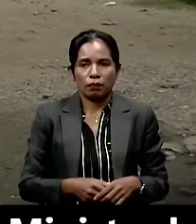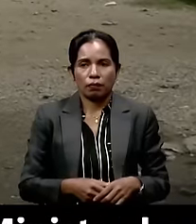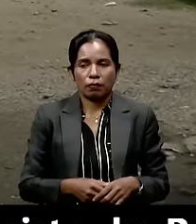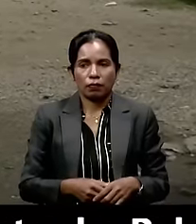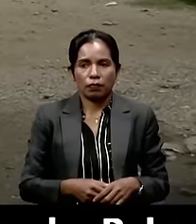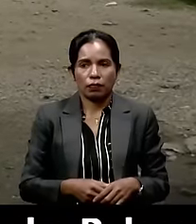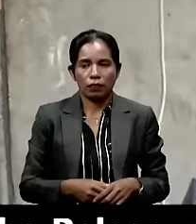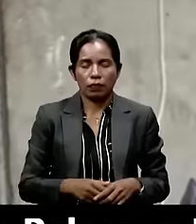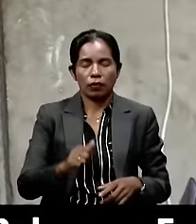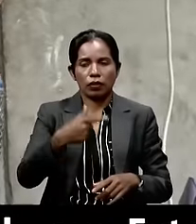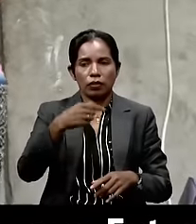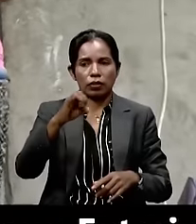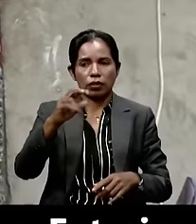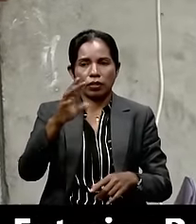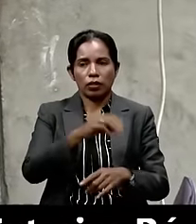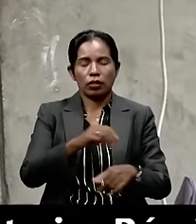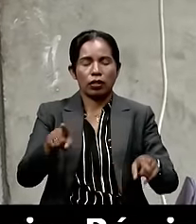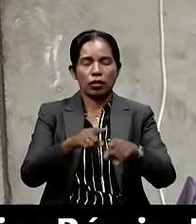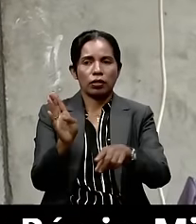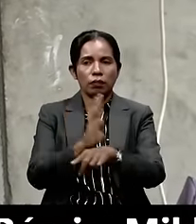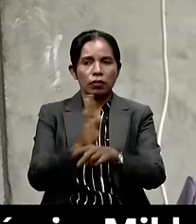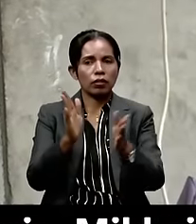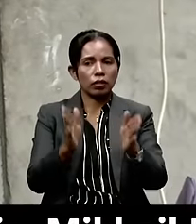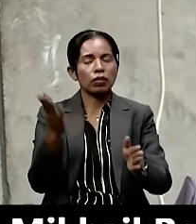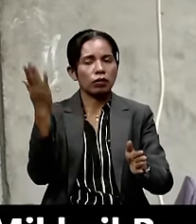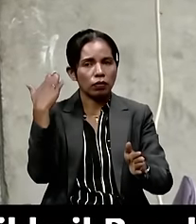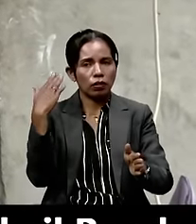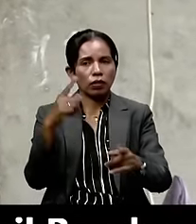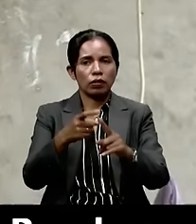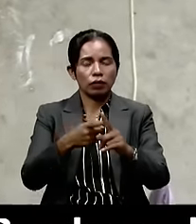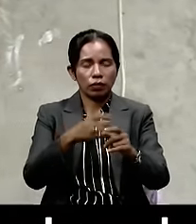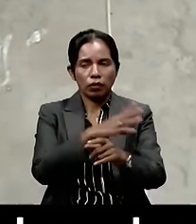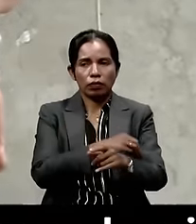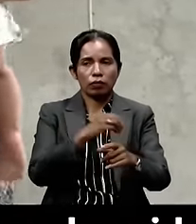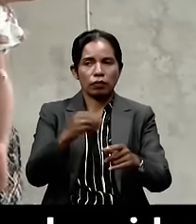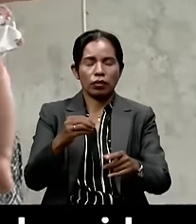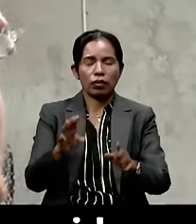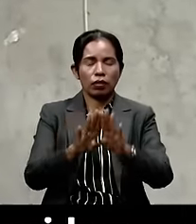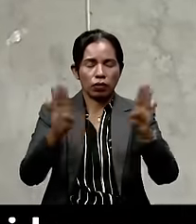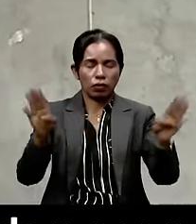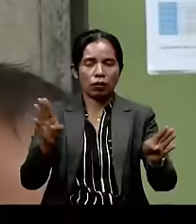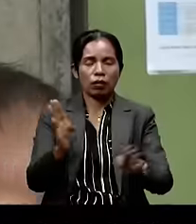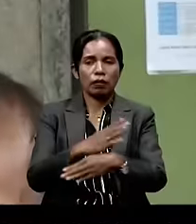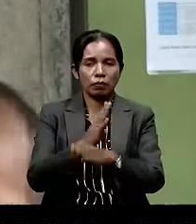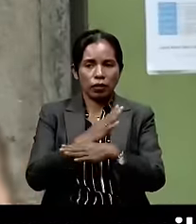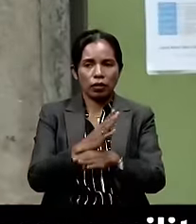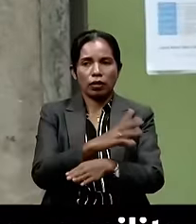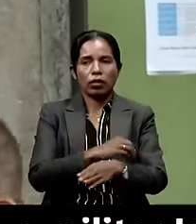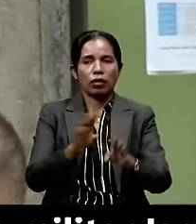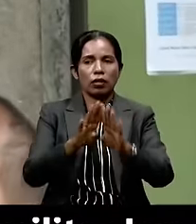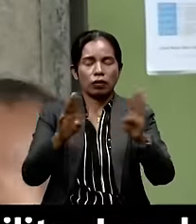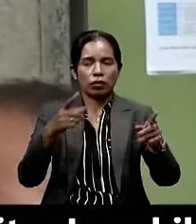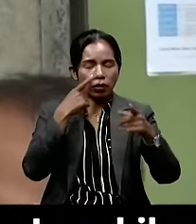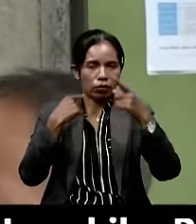A Zina de Jesus Hanessa negociante nebe antes ne, ia fatin oficina localiza ia Bidau Santana, oma